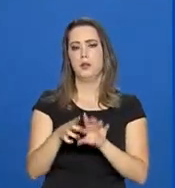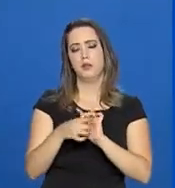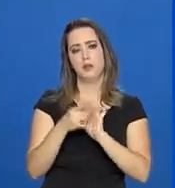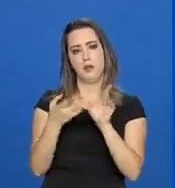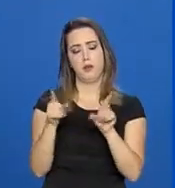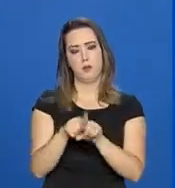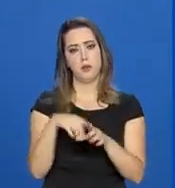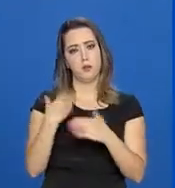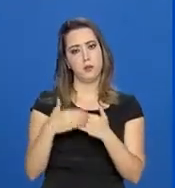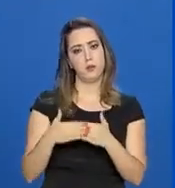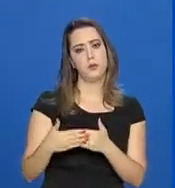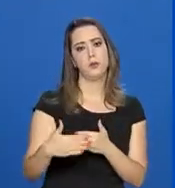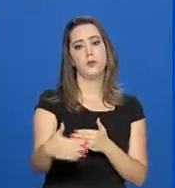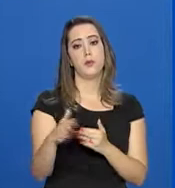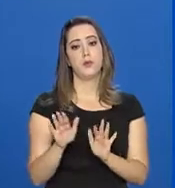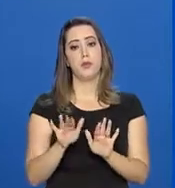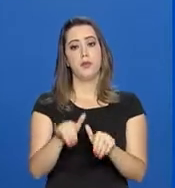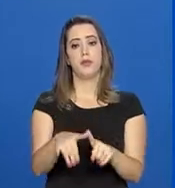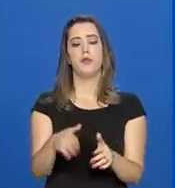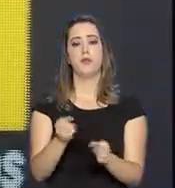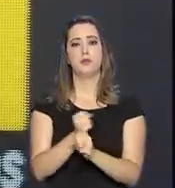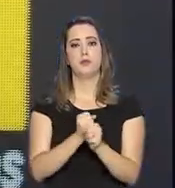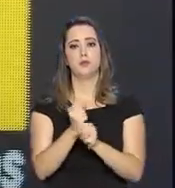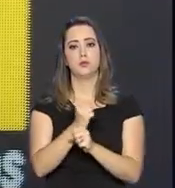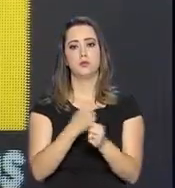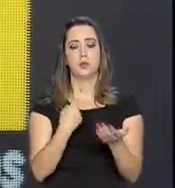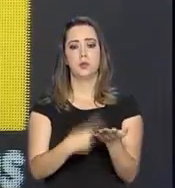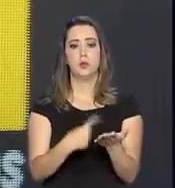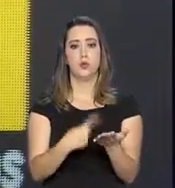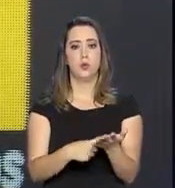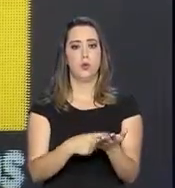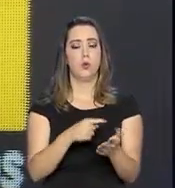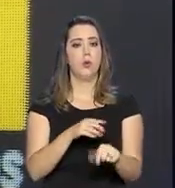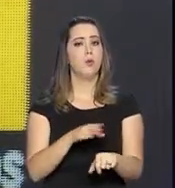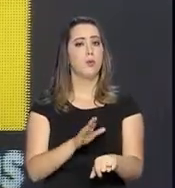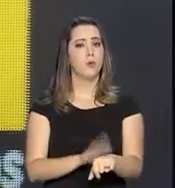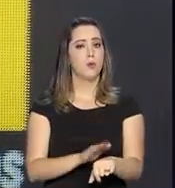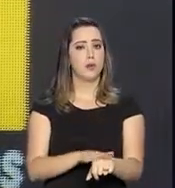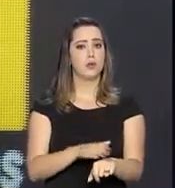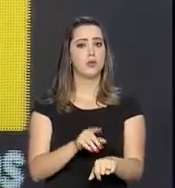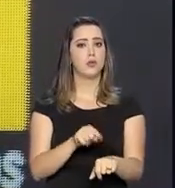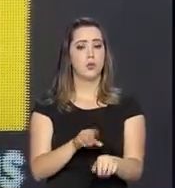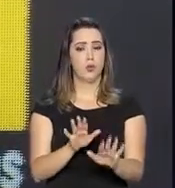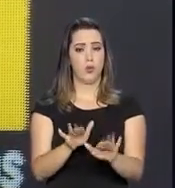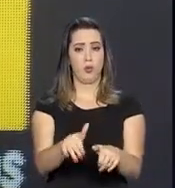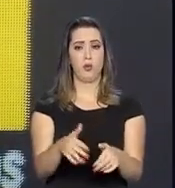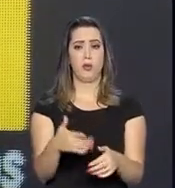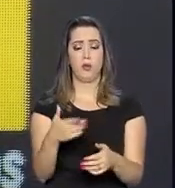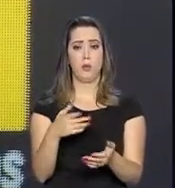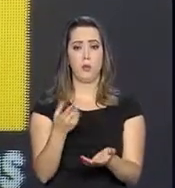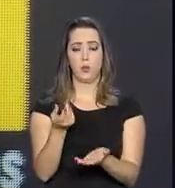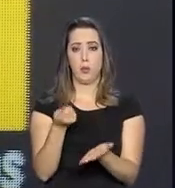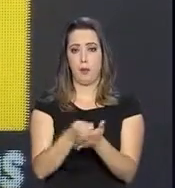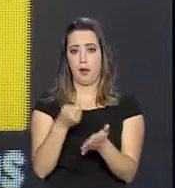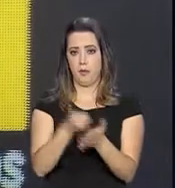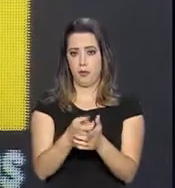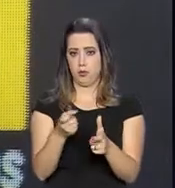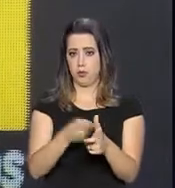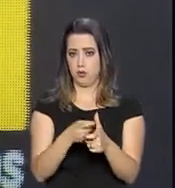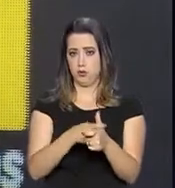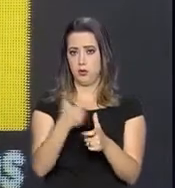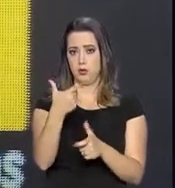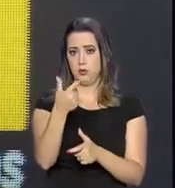também a prorrogação até o final do ano do prazo dos restos a pagar de 2016. Com isso, novas